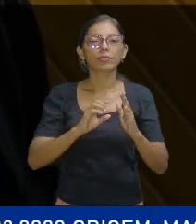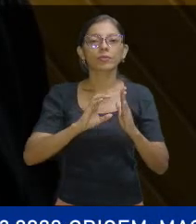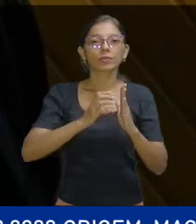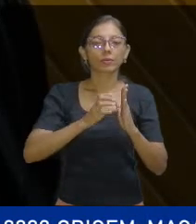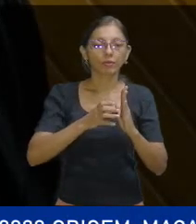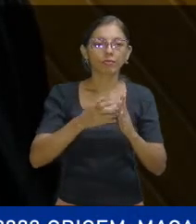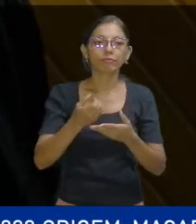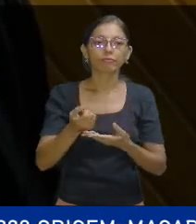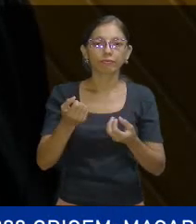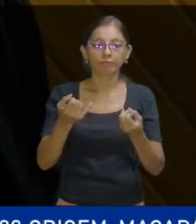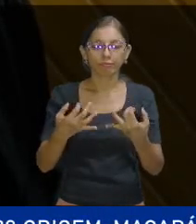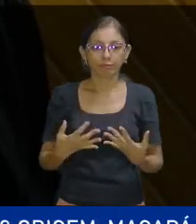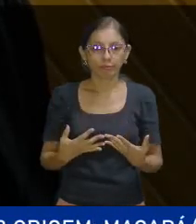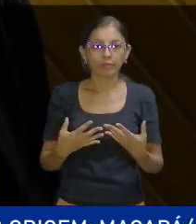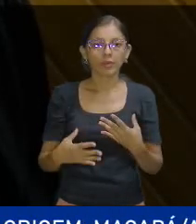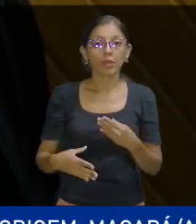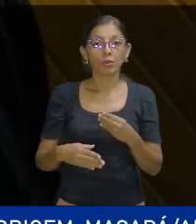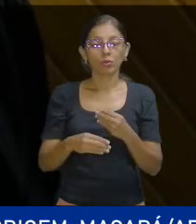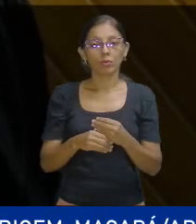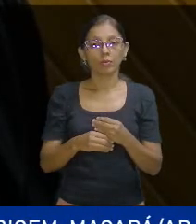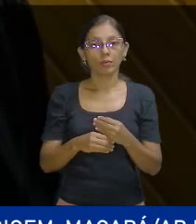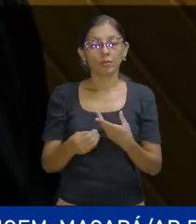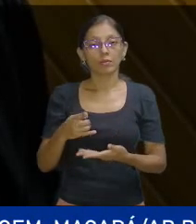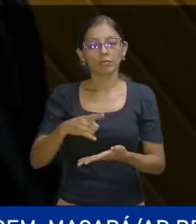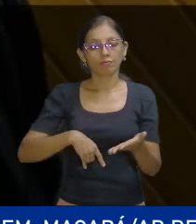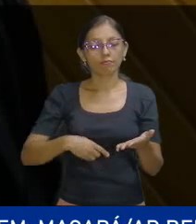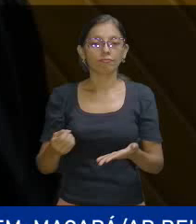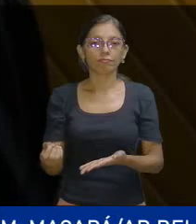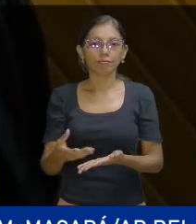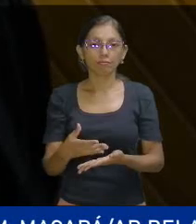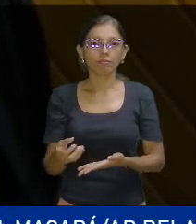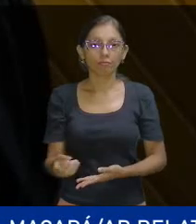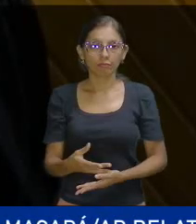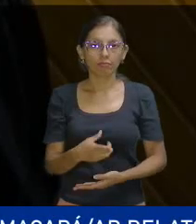novas justificativas e juntou documentos adicionais.